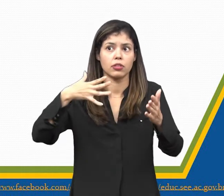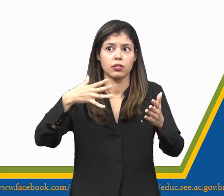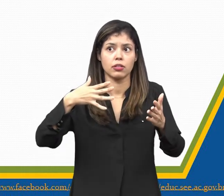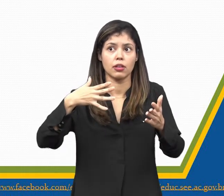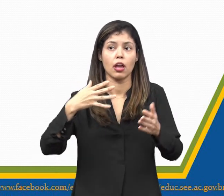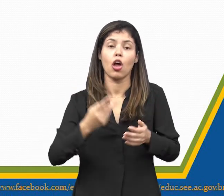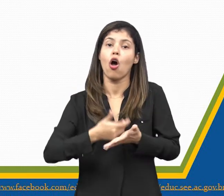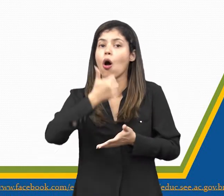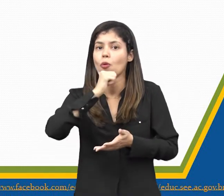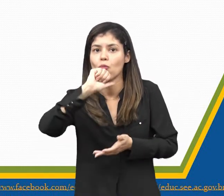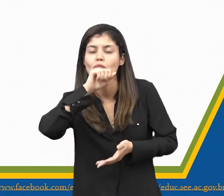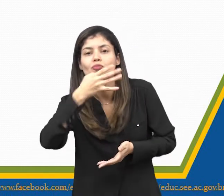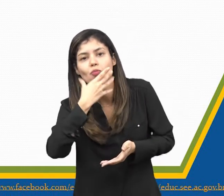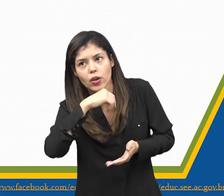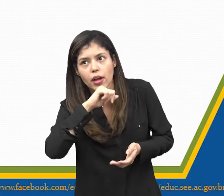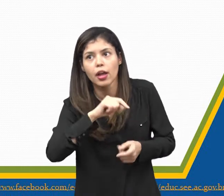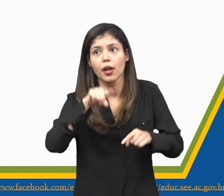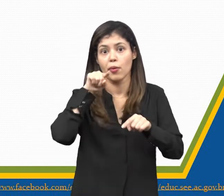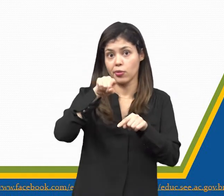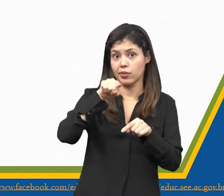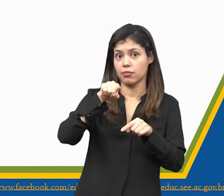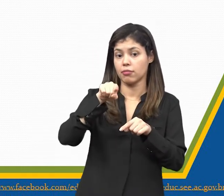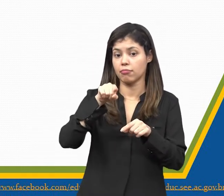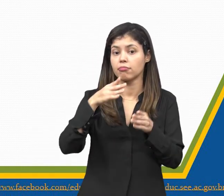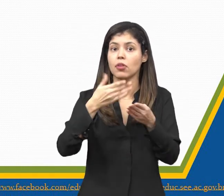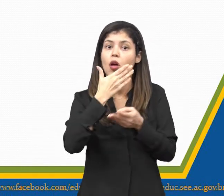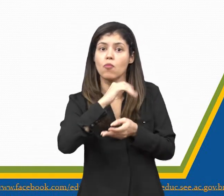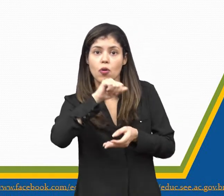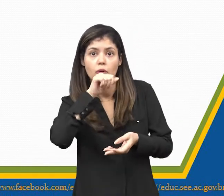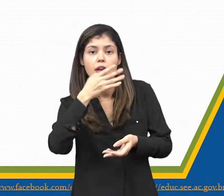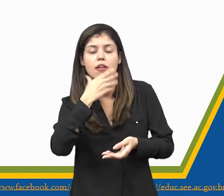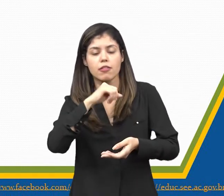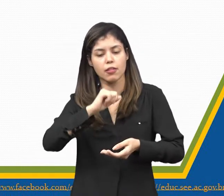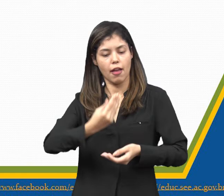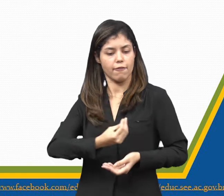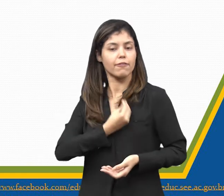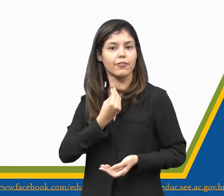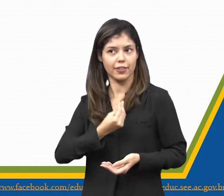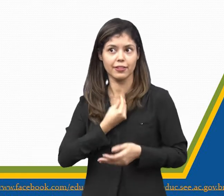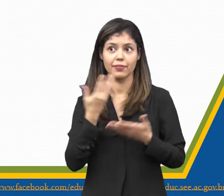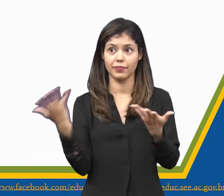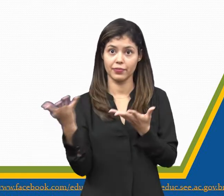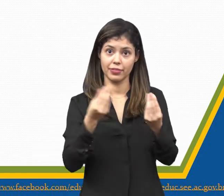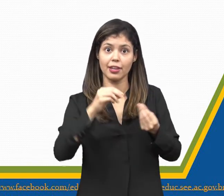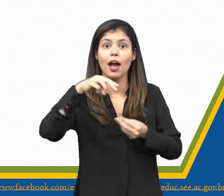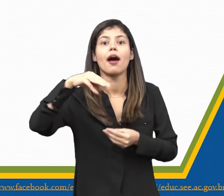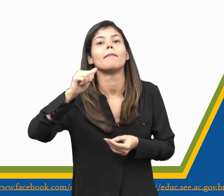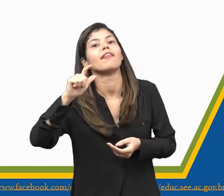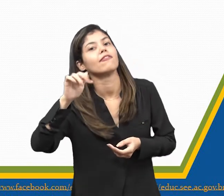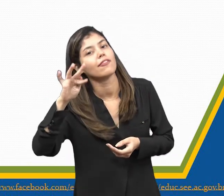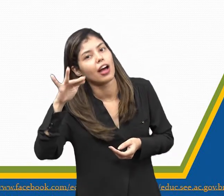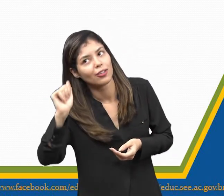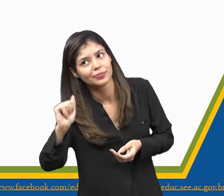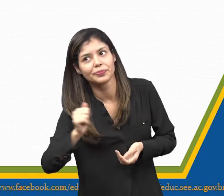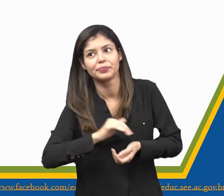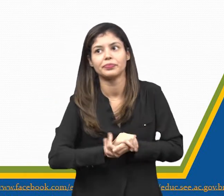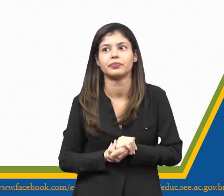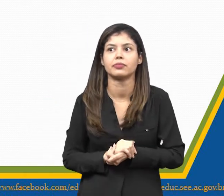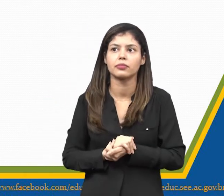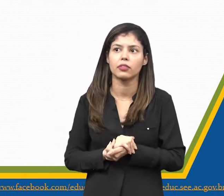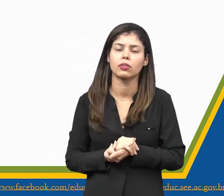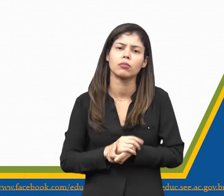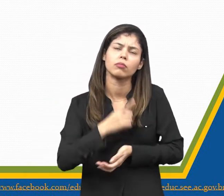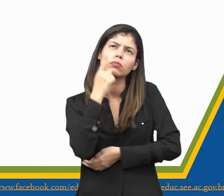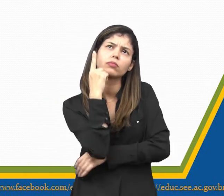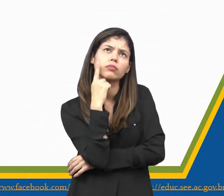muito os nossos pais, pois a eles devemos a vida. Essa daí é a nossa famosa Mafalda, né? Olha aí, ó. Aí a